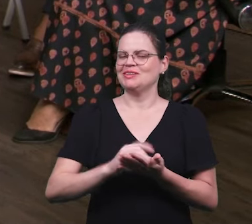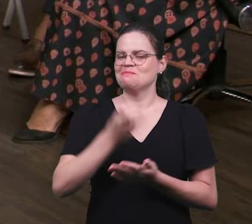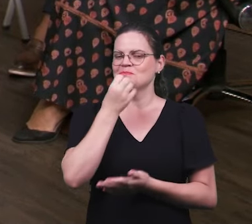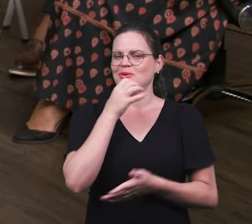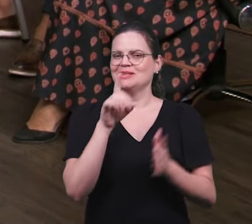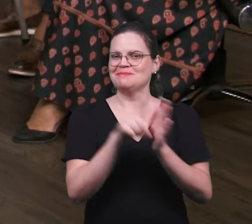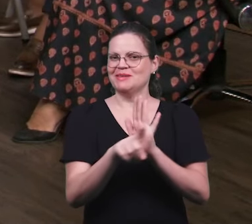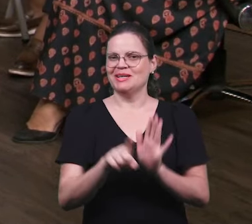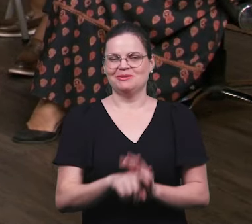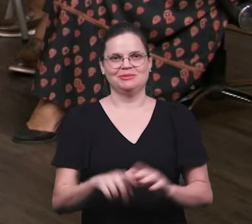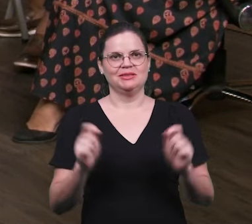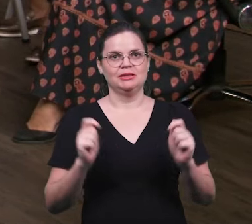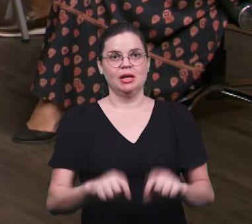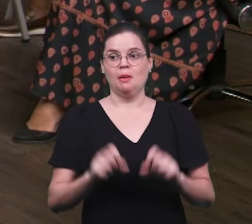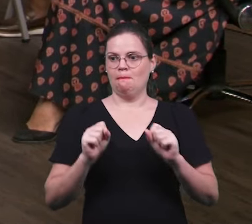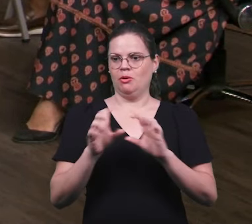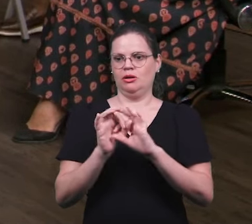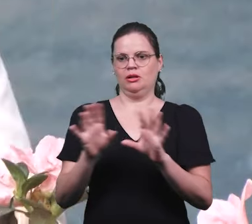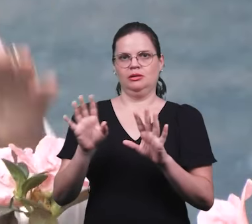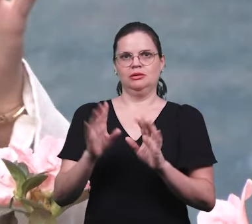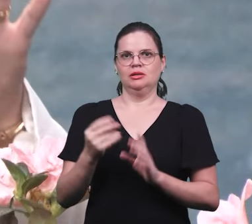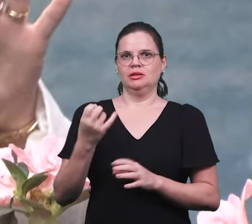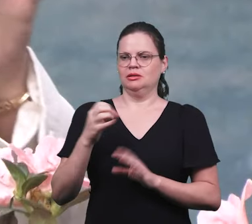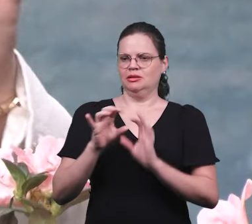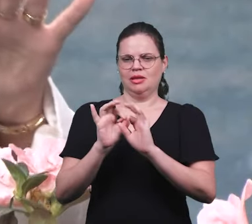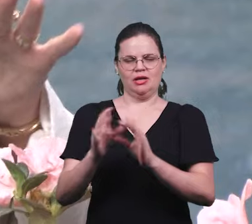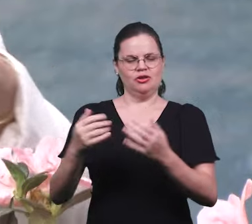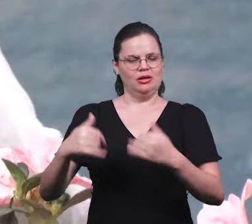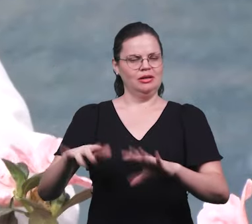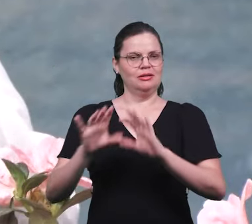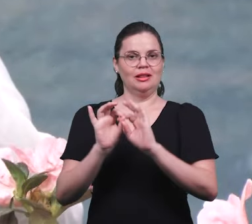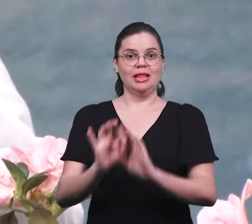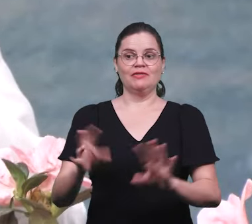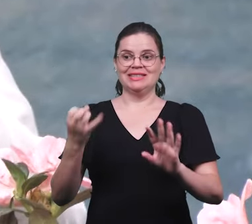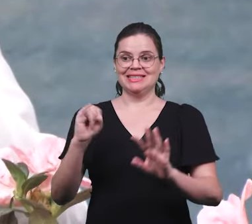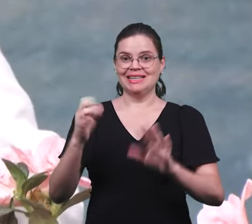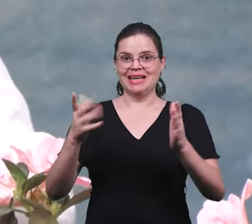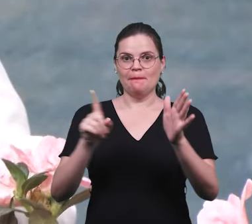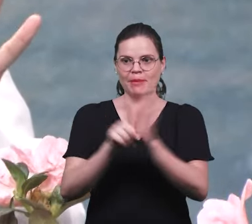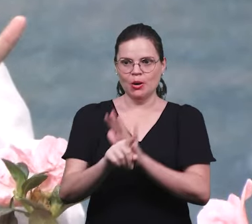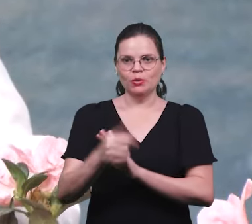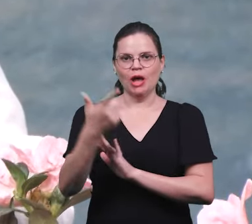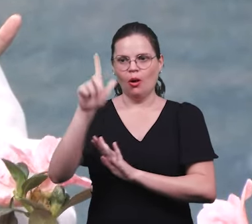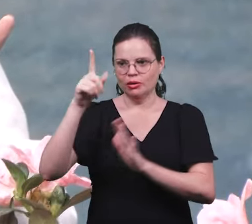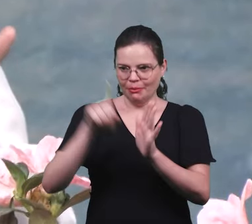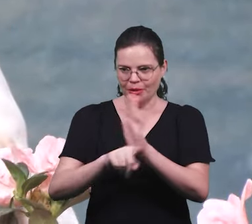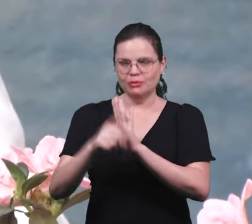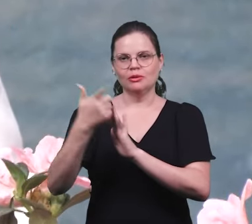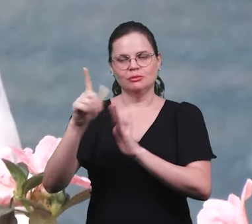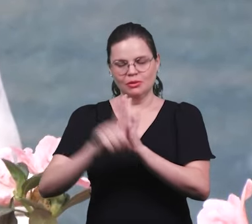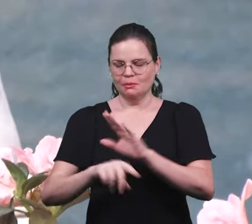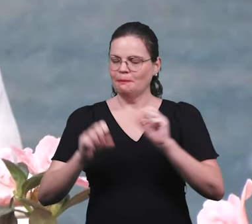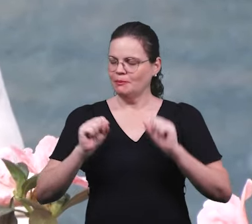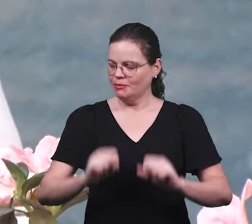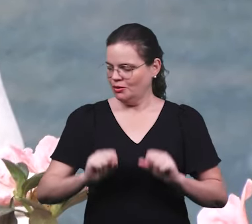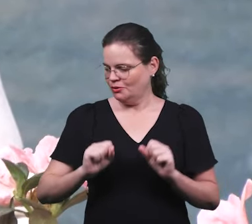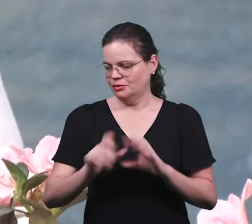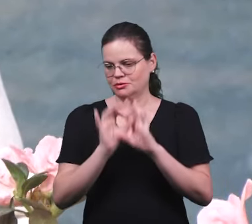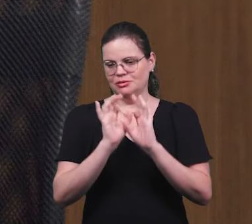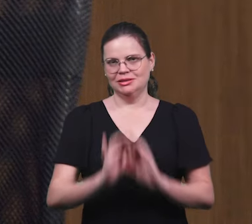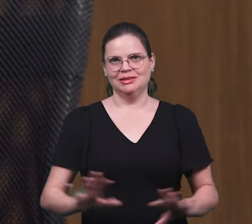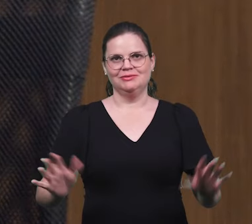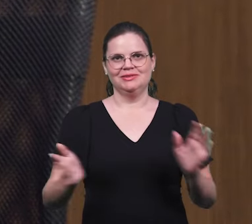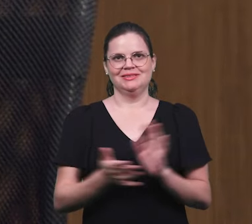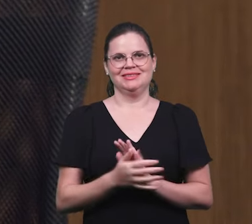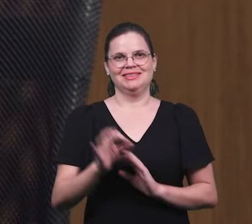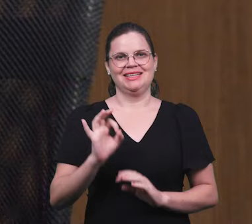ficaram à vontade. Inclusive, deixa eles à vontade. Se eles quiserem fazer mais de uma pergunta fora do script, não tem problema não. Com certeza,